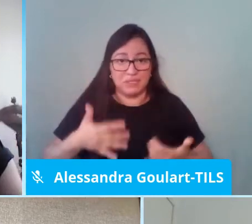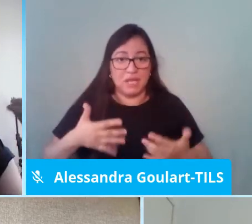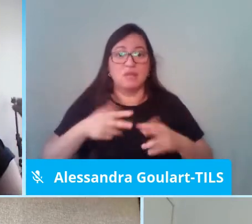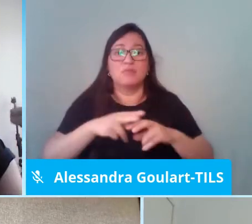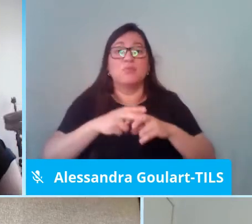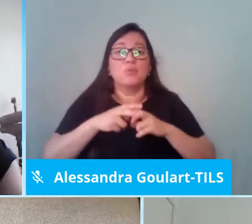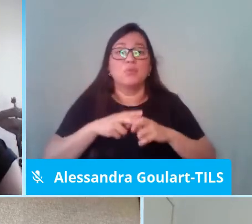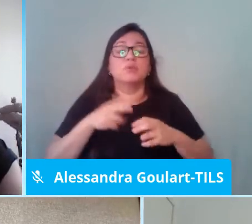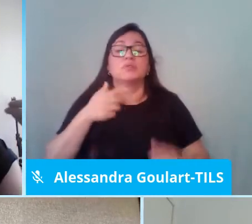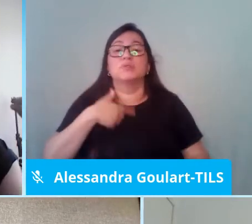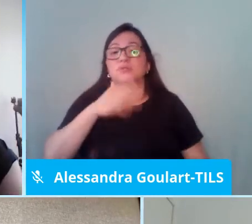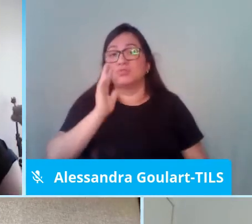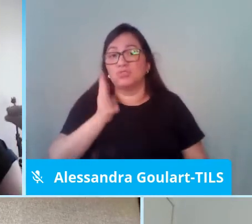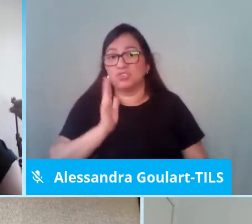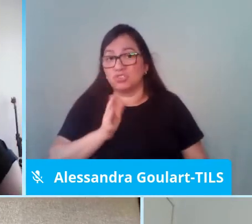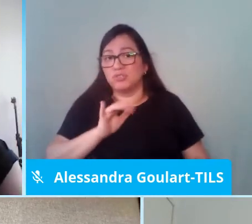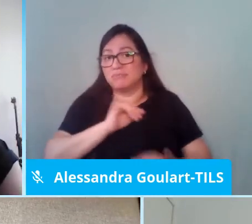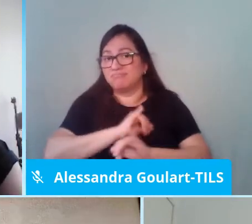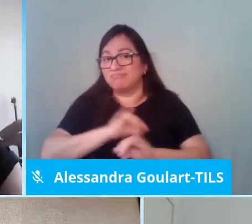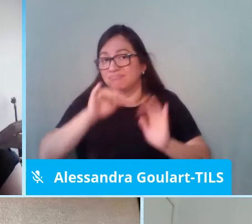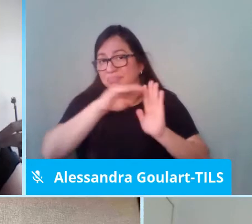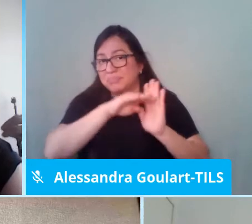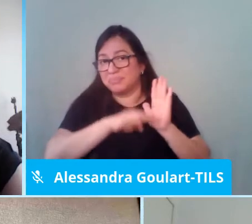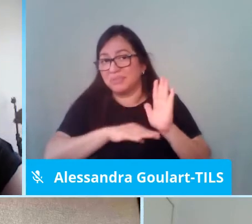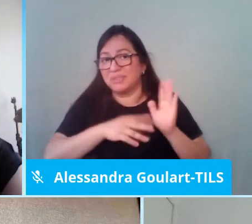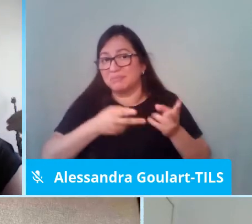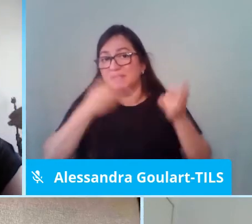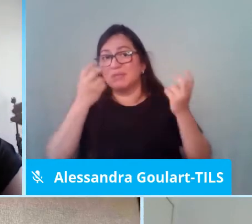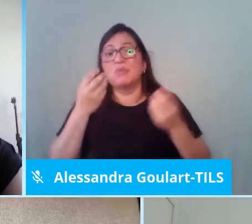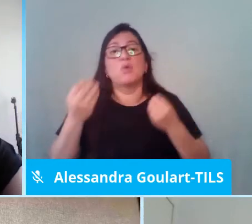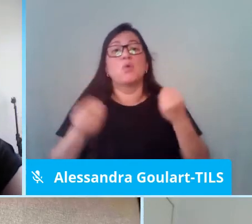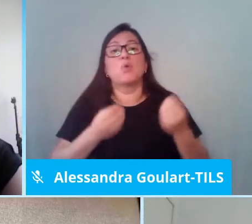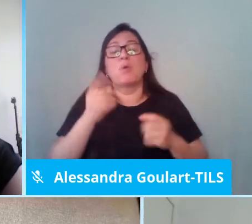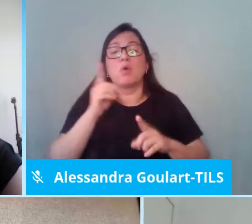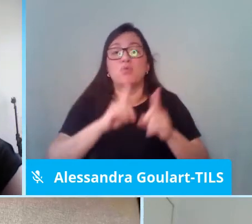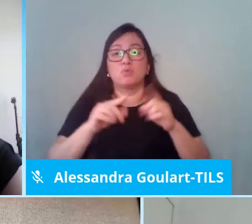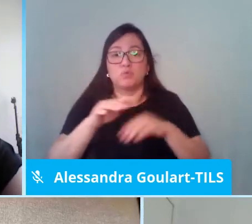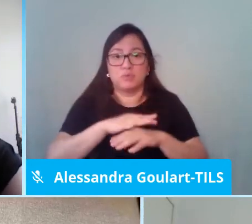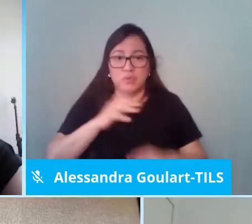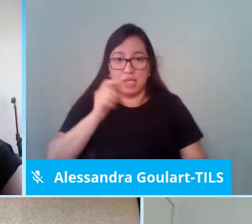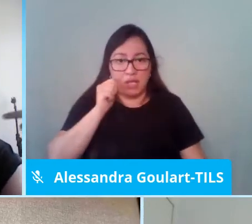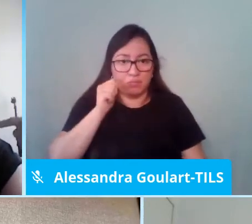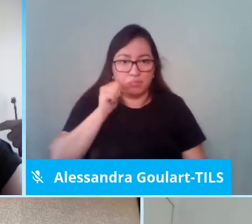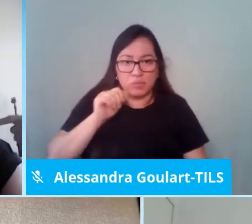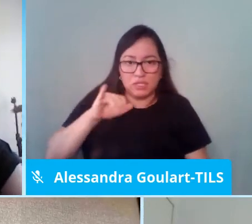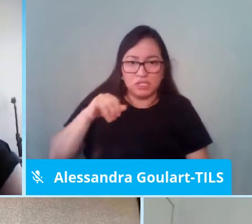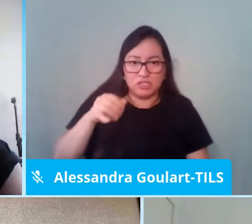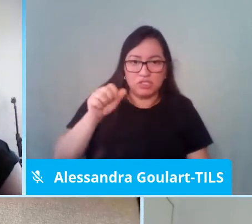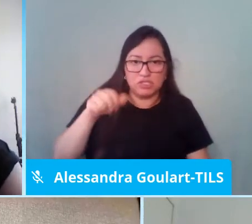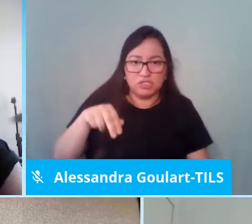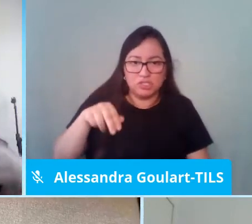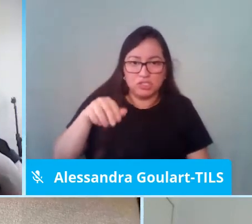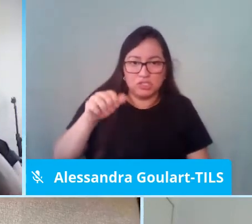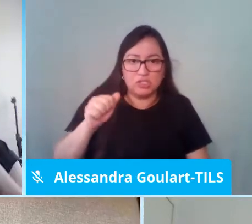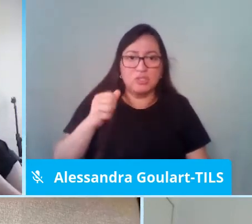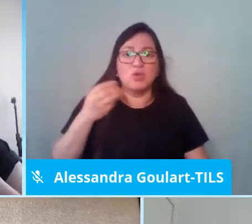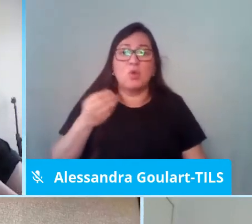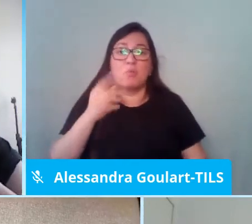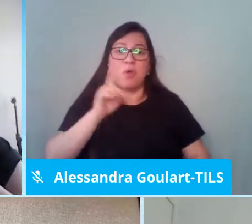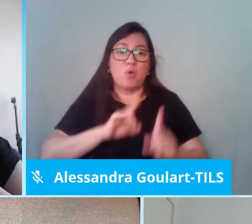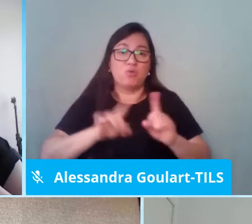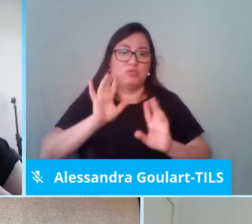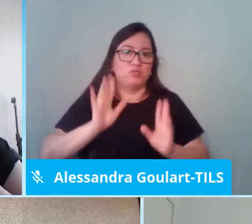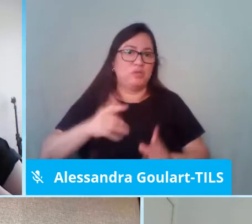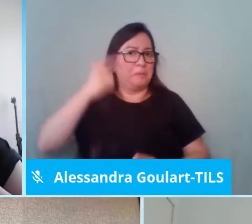vários comentários, de alguma forma, como os pré-julgamentos, a Jana Martins colocou como os pré-julgamentos atrapalham no